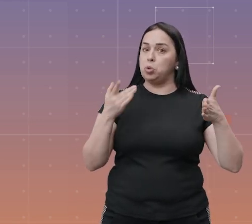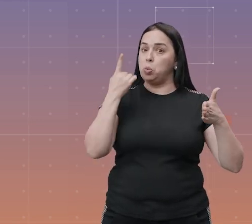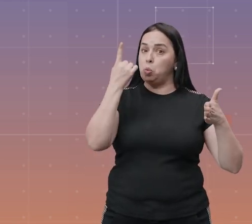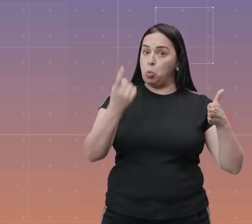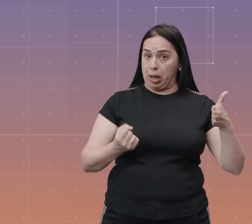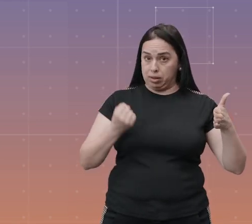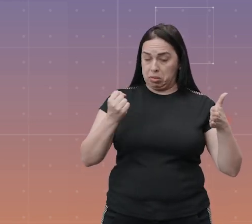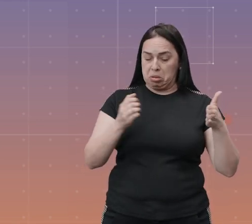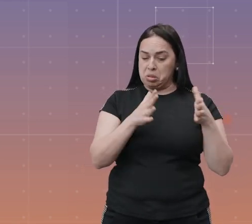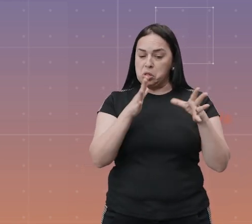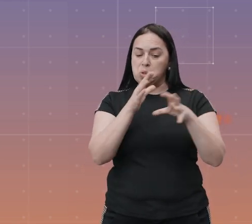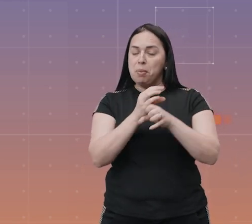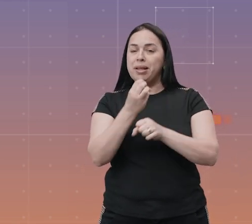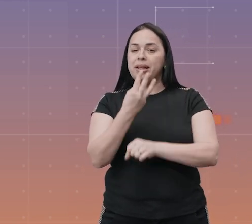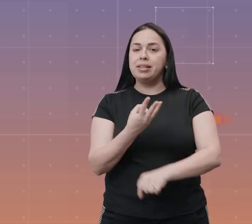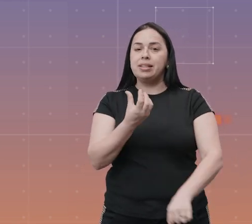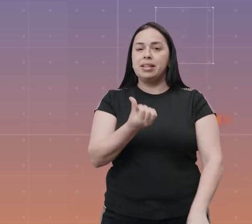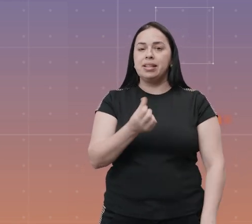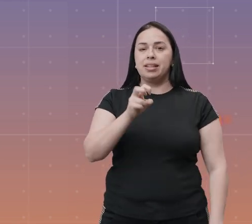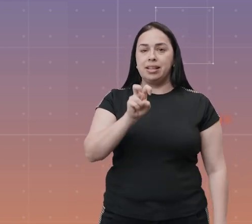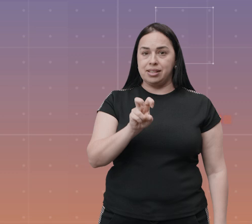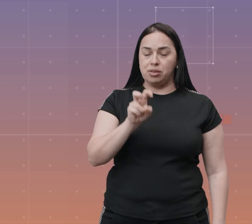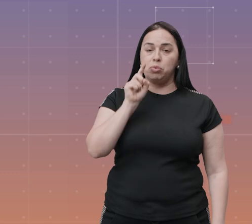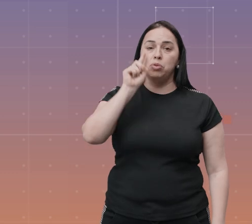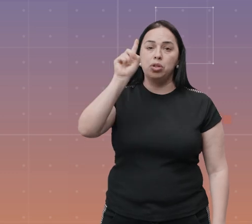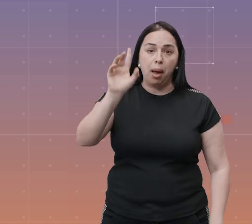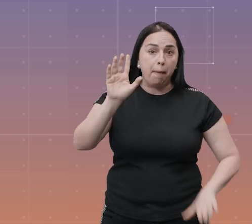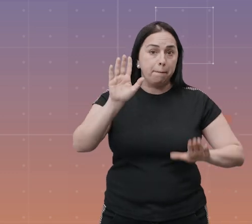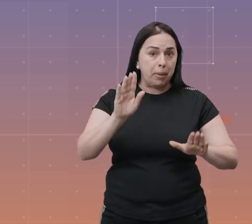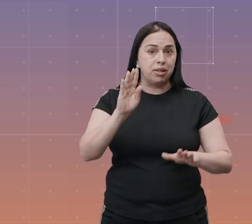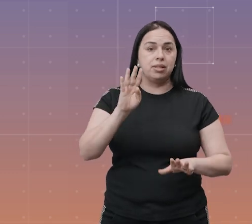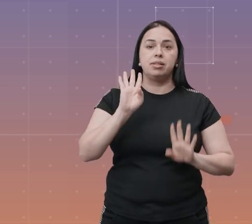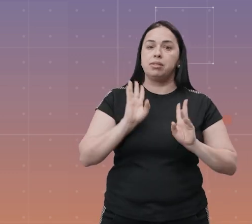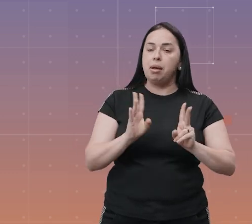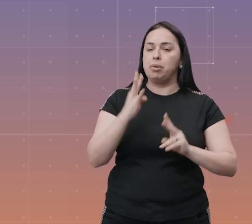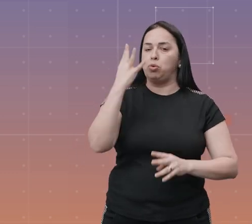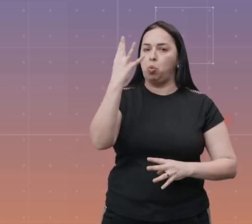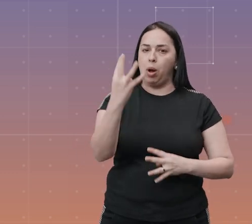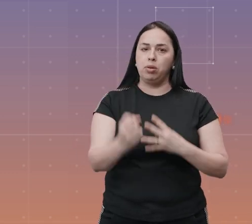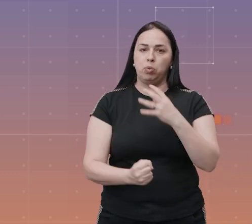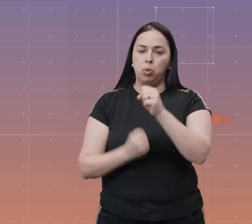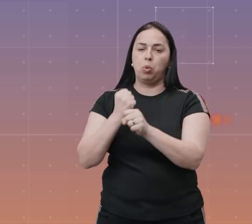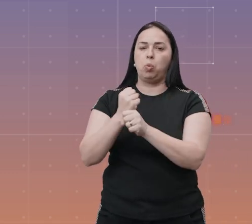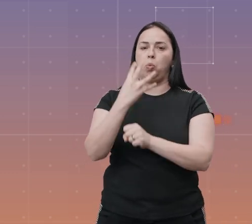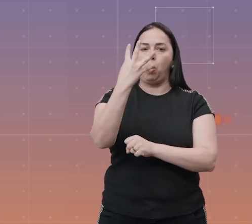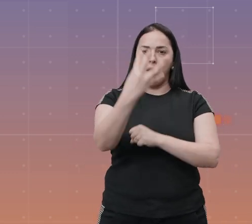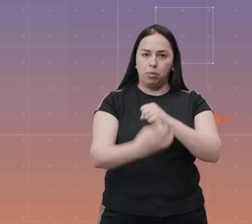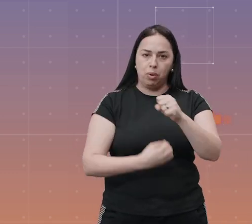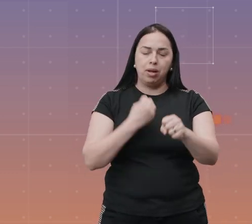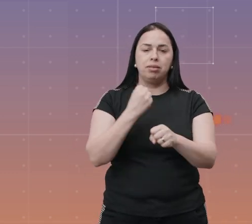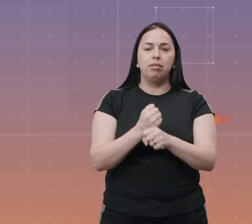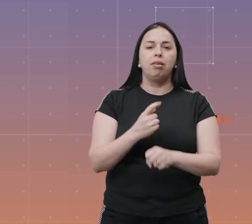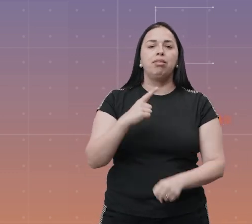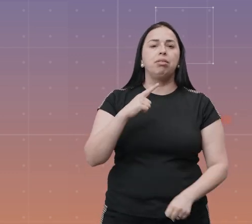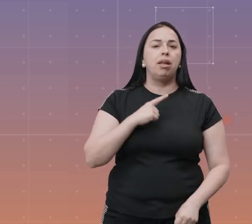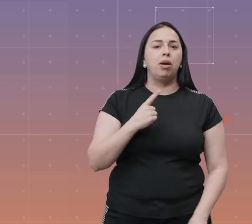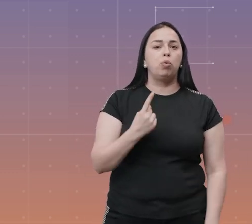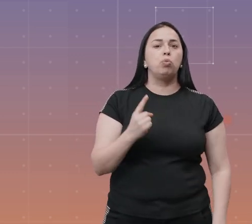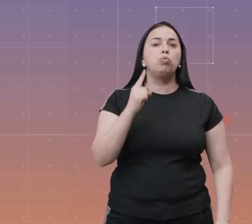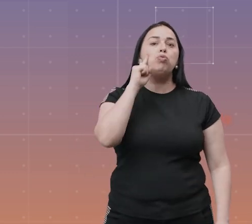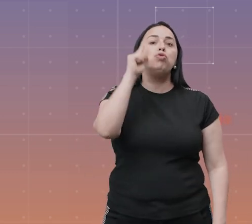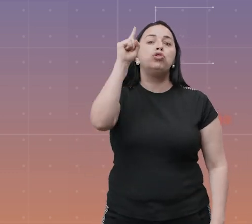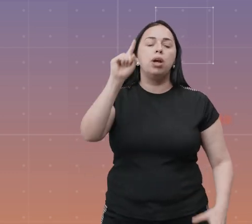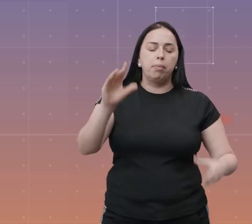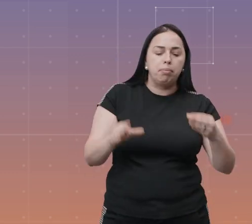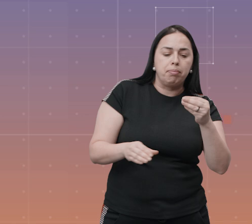tem 365 dias. Mas, de 4 em 4 anos, um dia a mais é incluído no calendário.